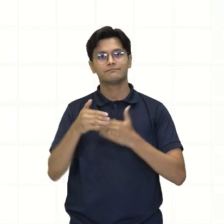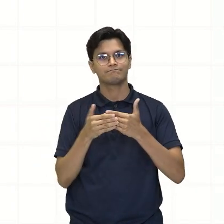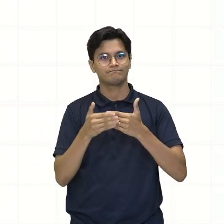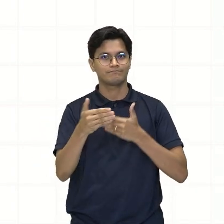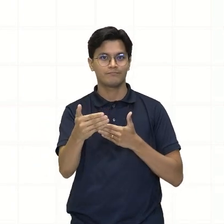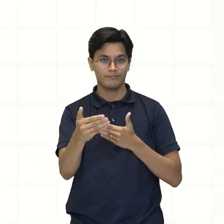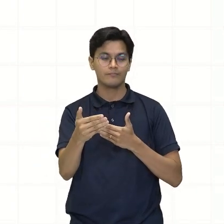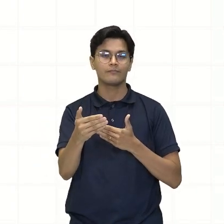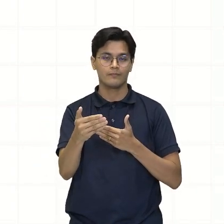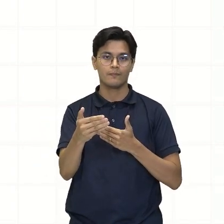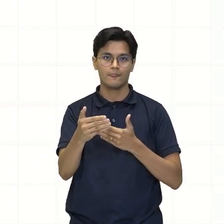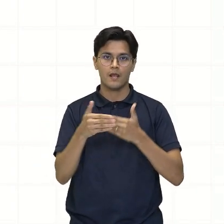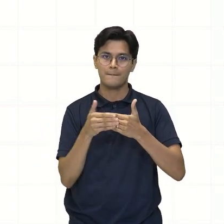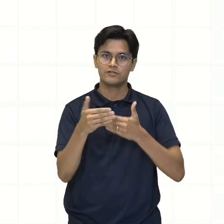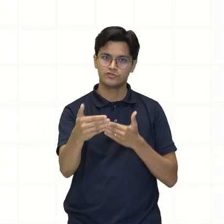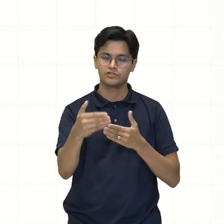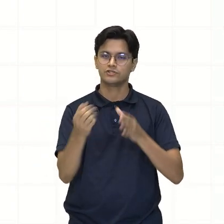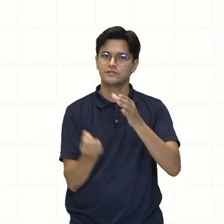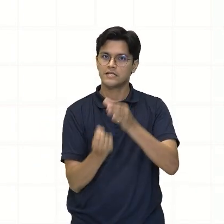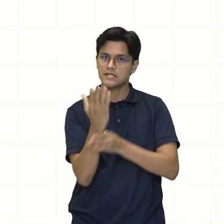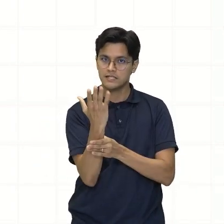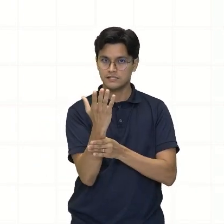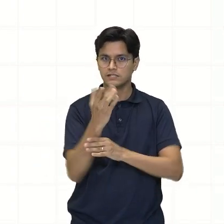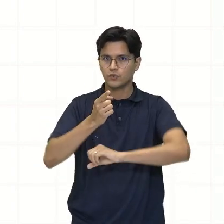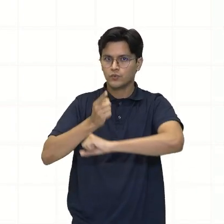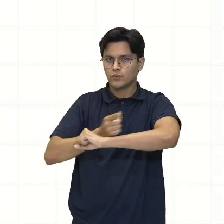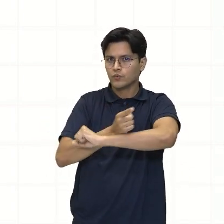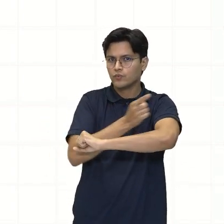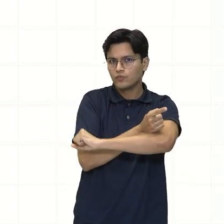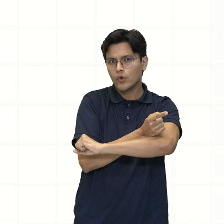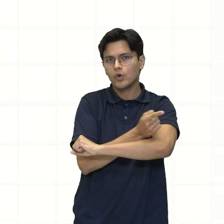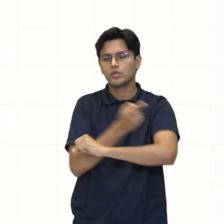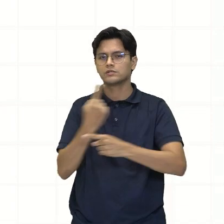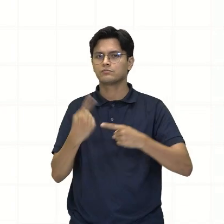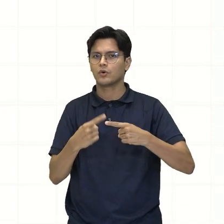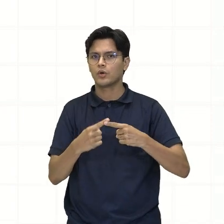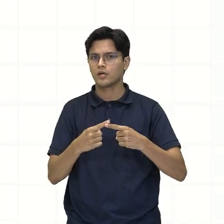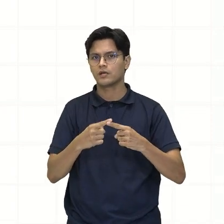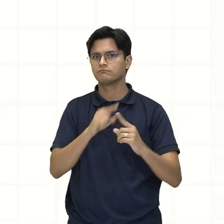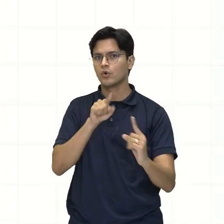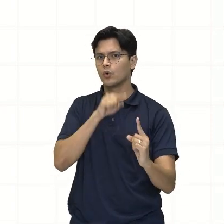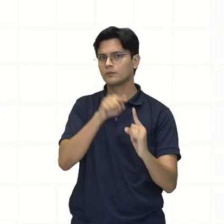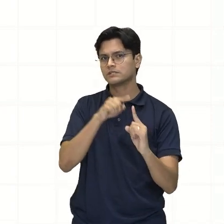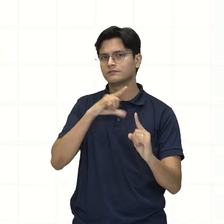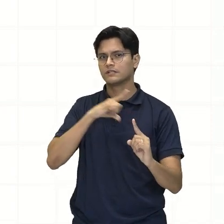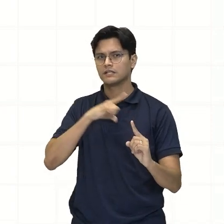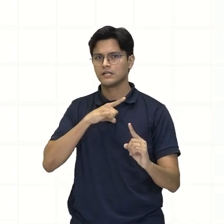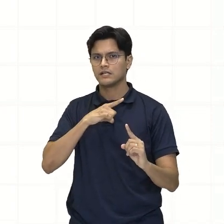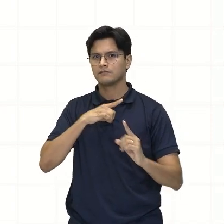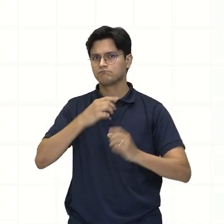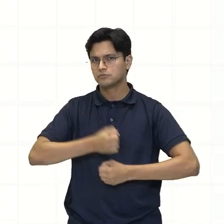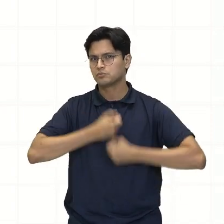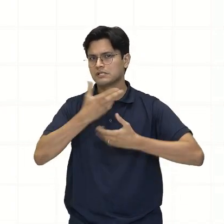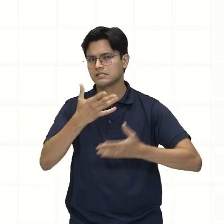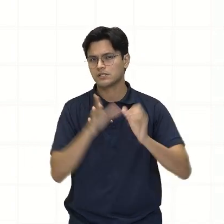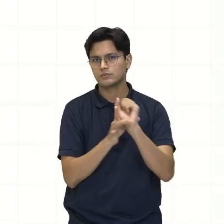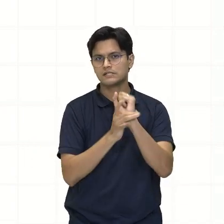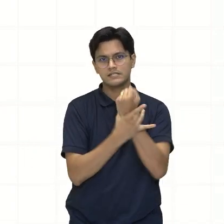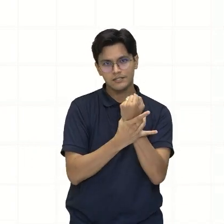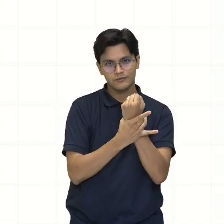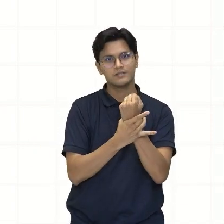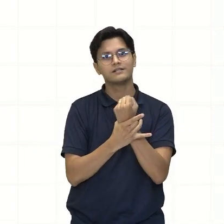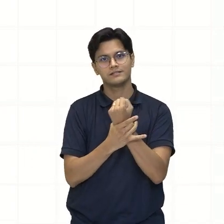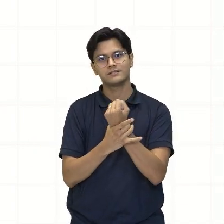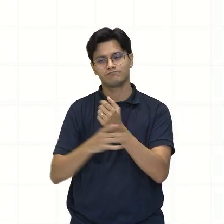da criação do forte. Por quê? Que é para dar ali uma segurança a essas